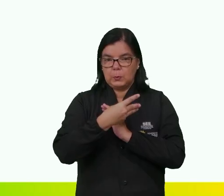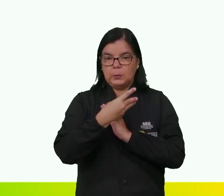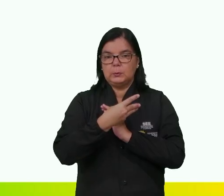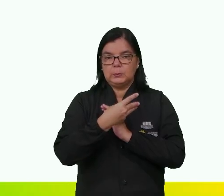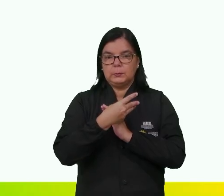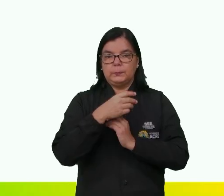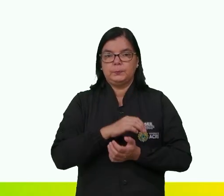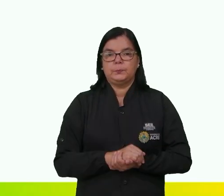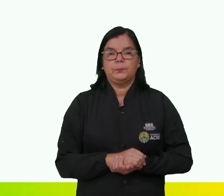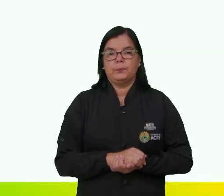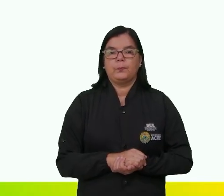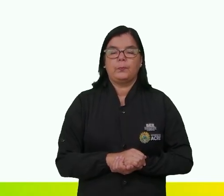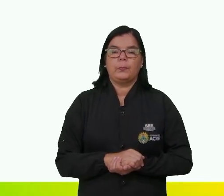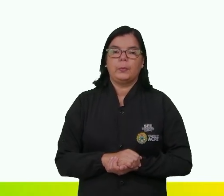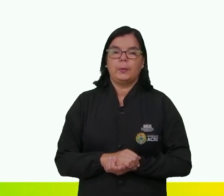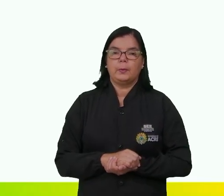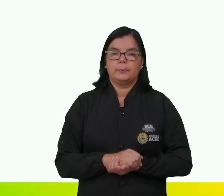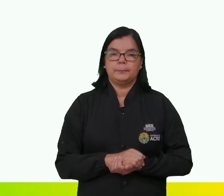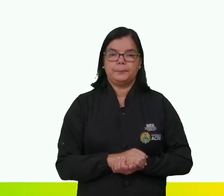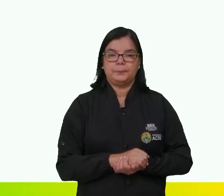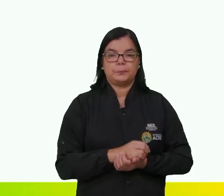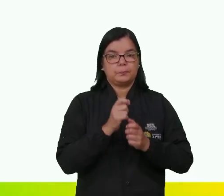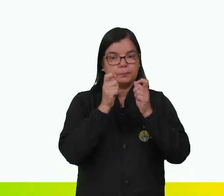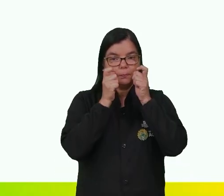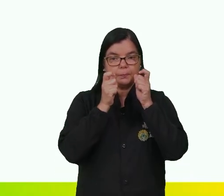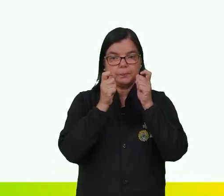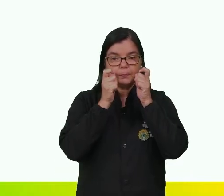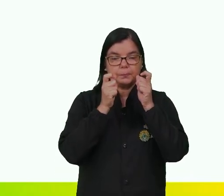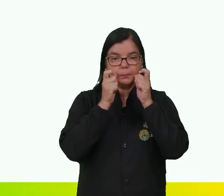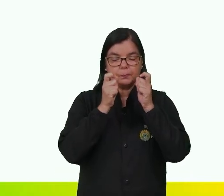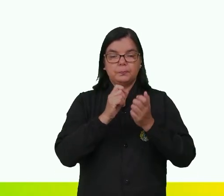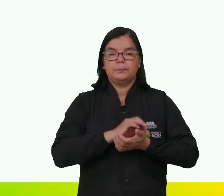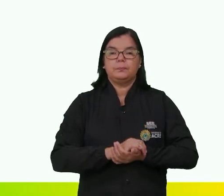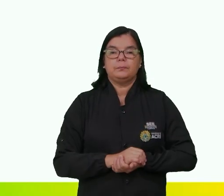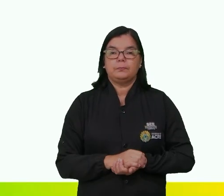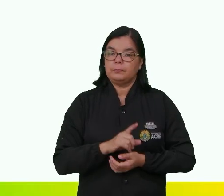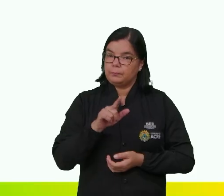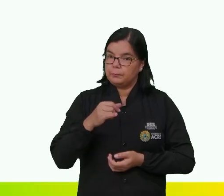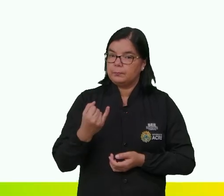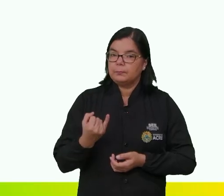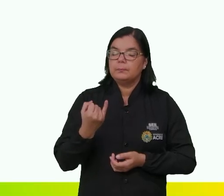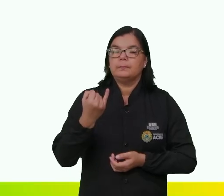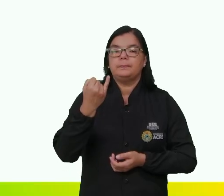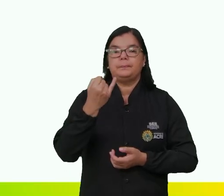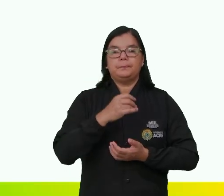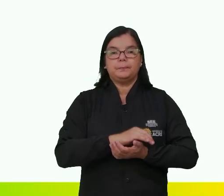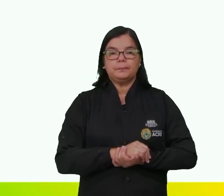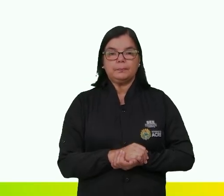sim. Então, fiquem com isso em mente. É importante